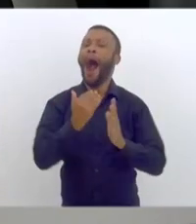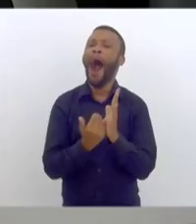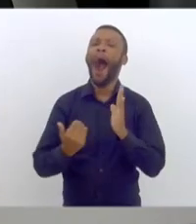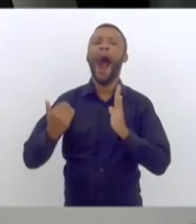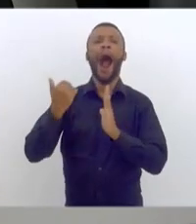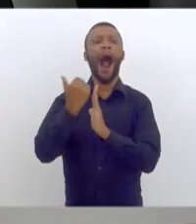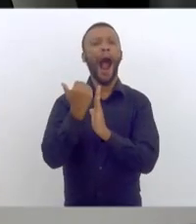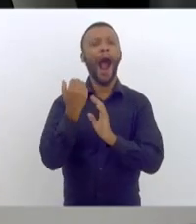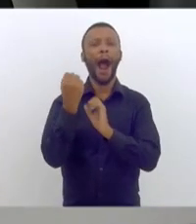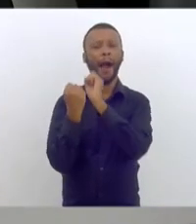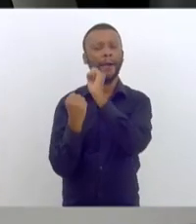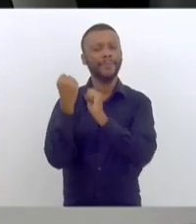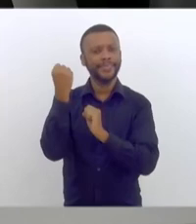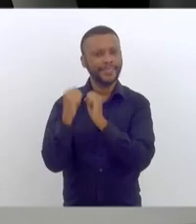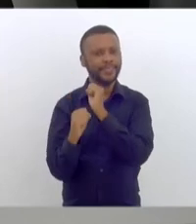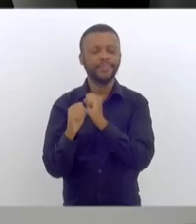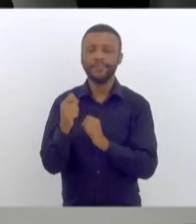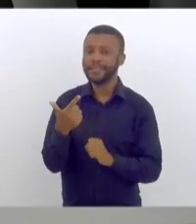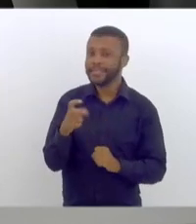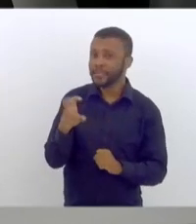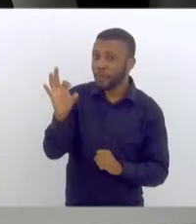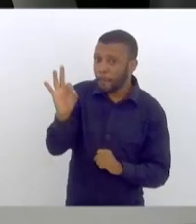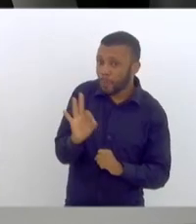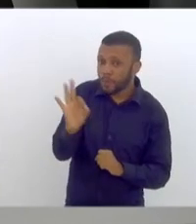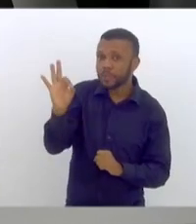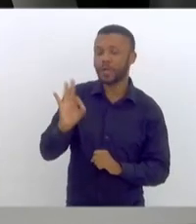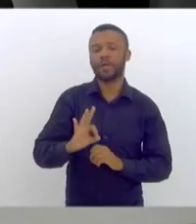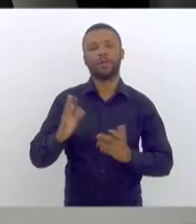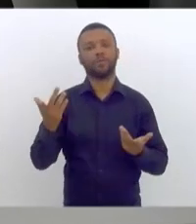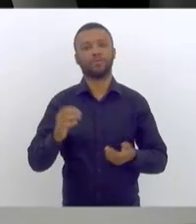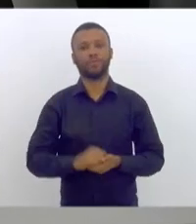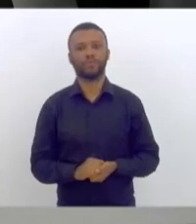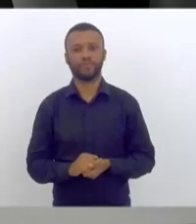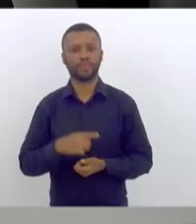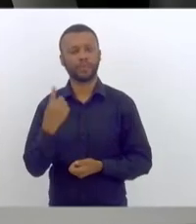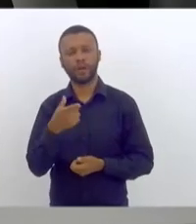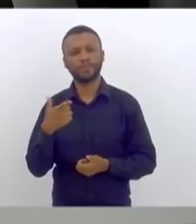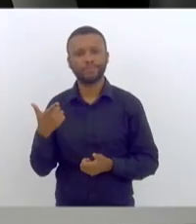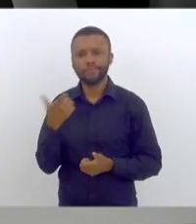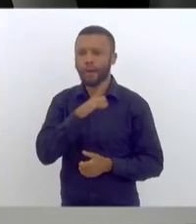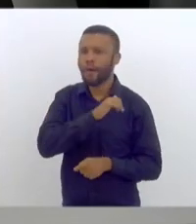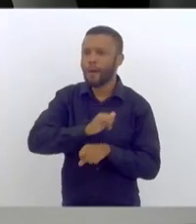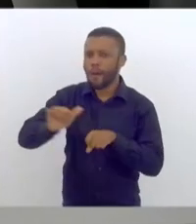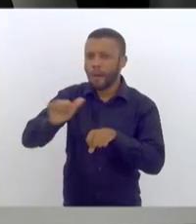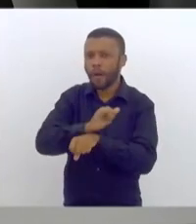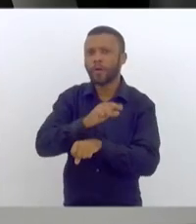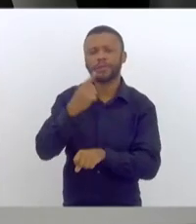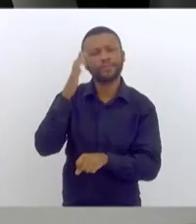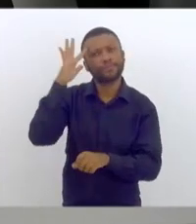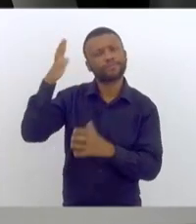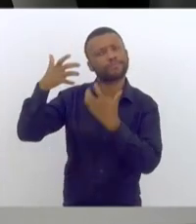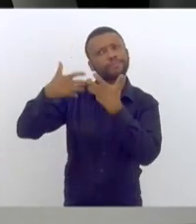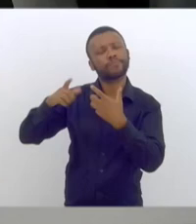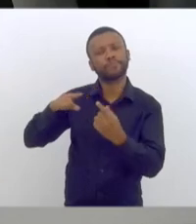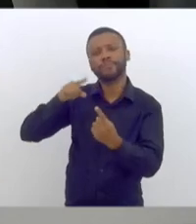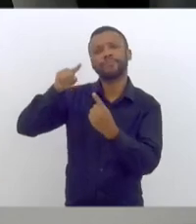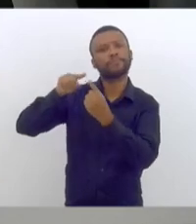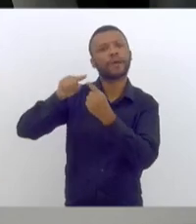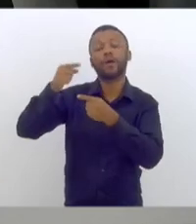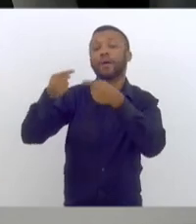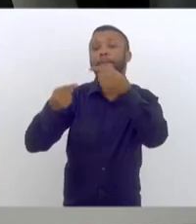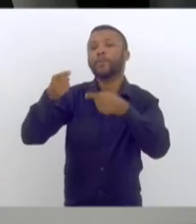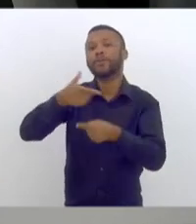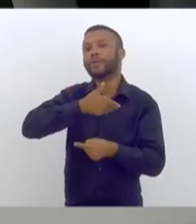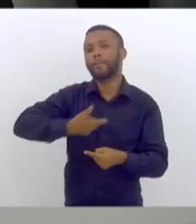o emprego em x% tem o que se pretende alcançar com essa política